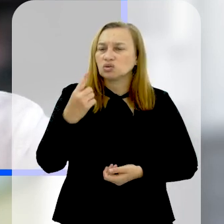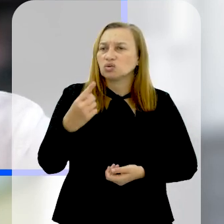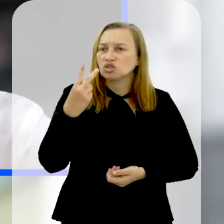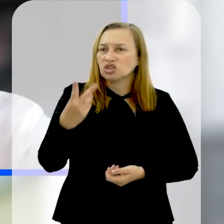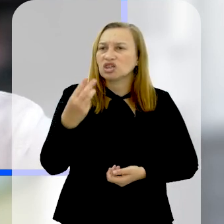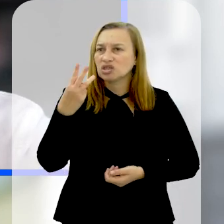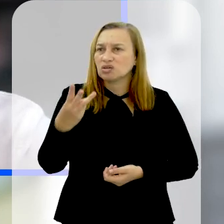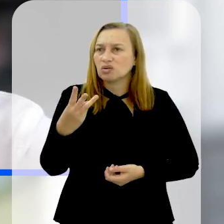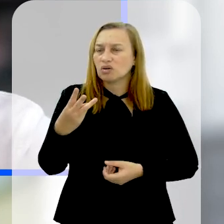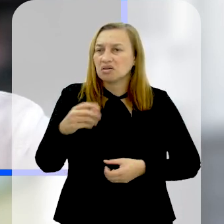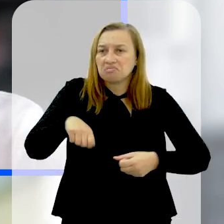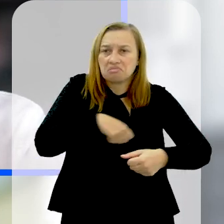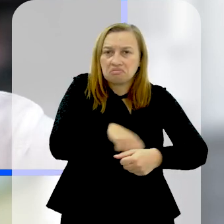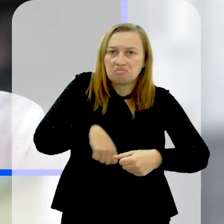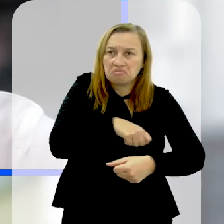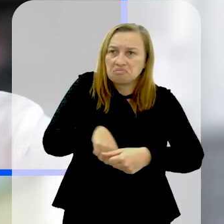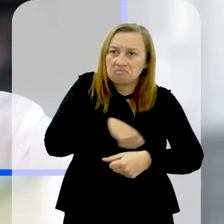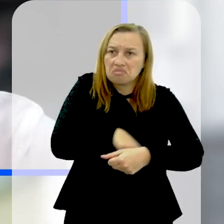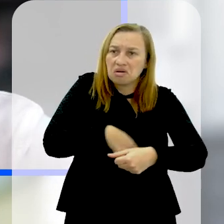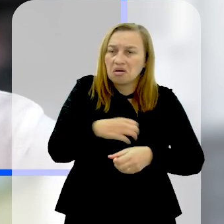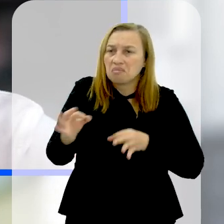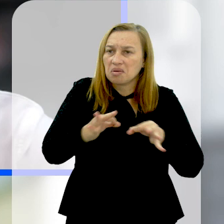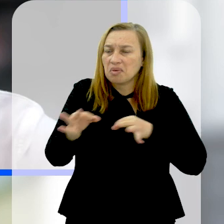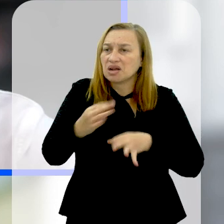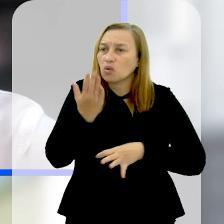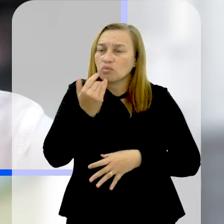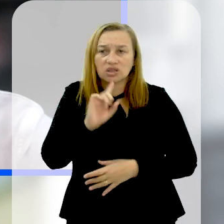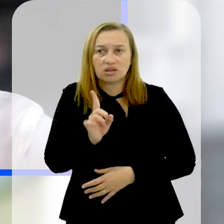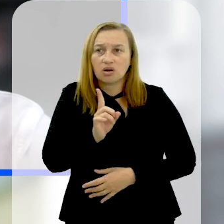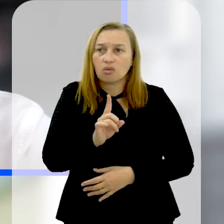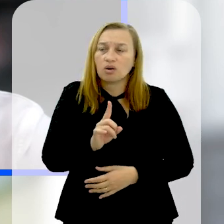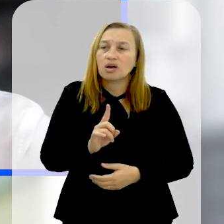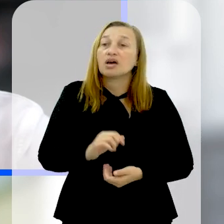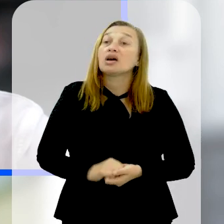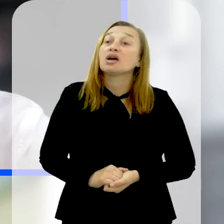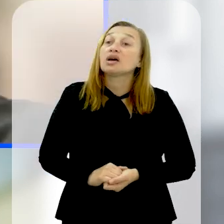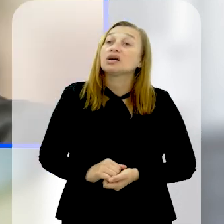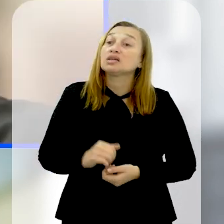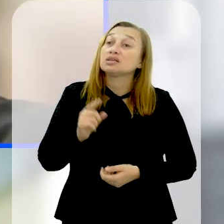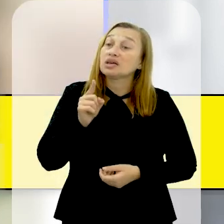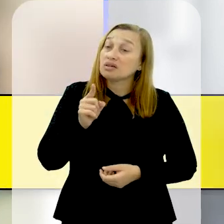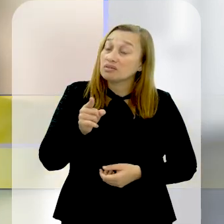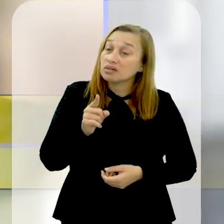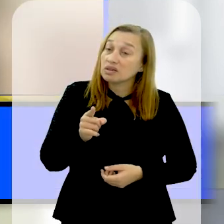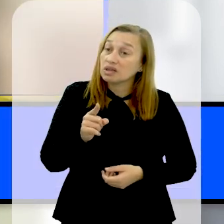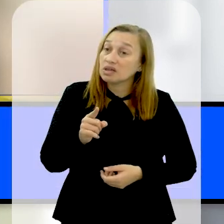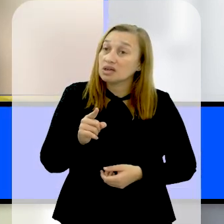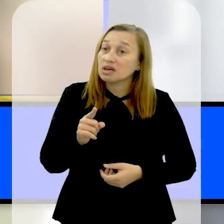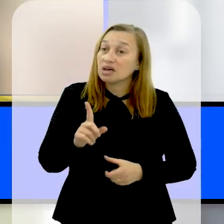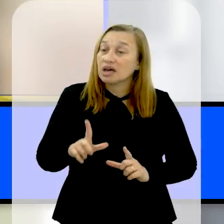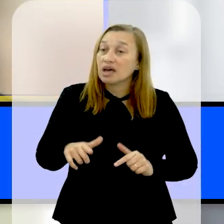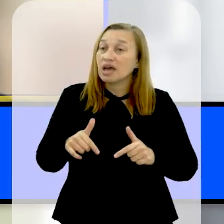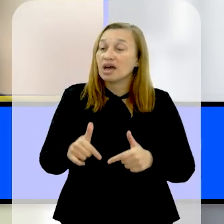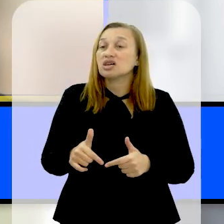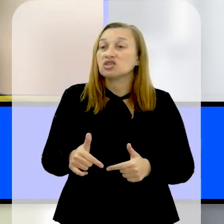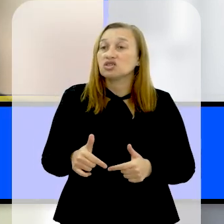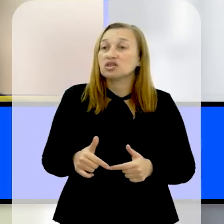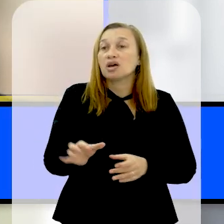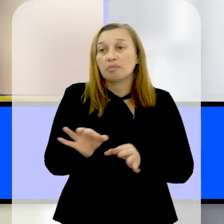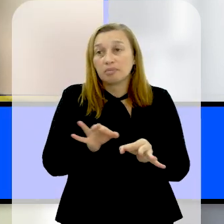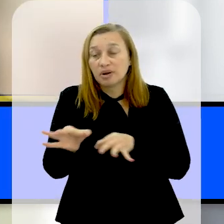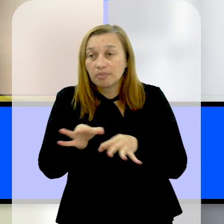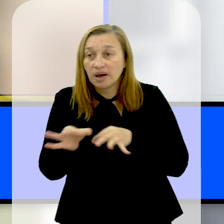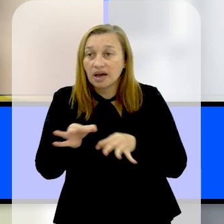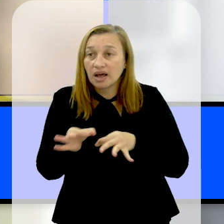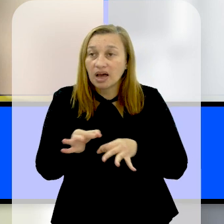passar 2, 3 horas na cozinha preparando alguma coisa. Não, lançar mão de, por